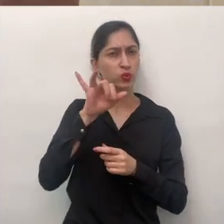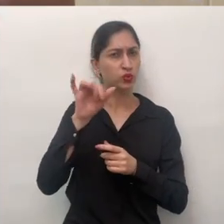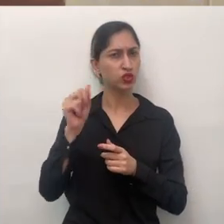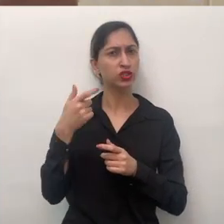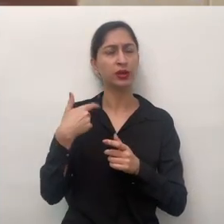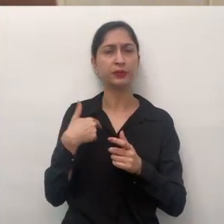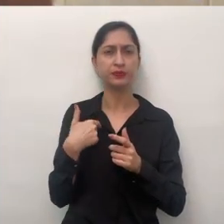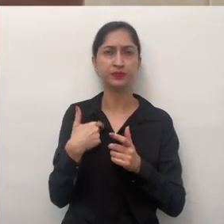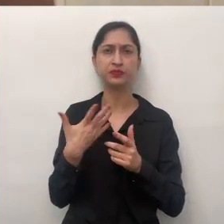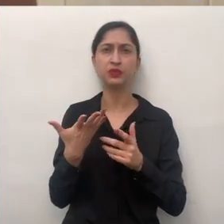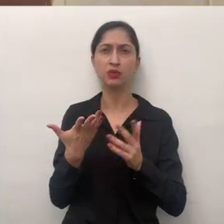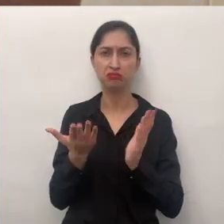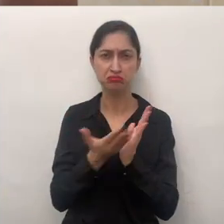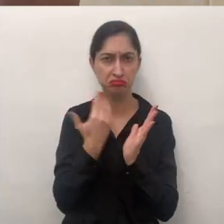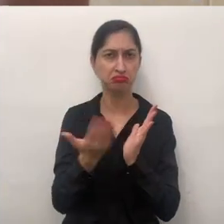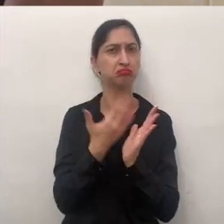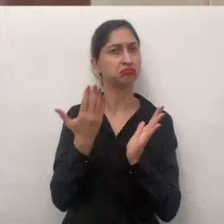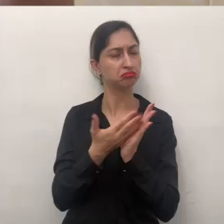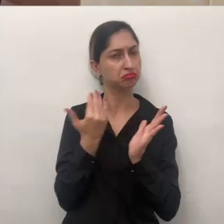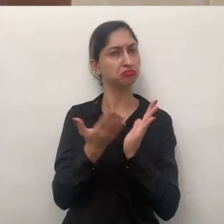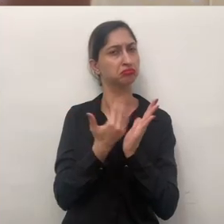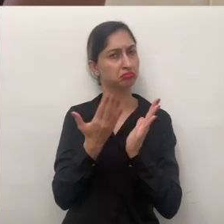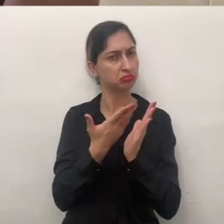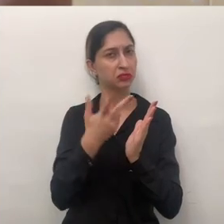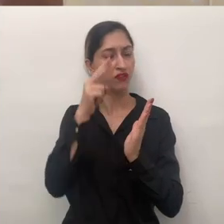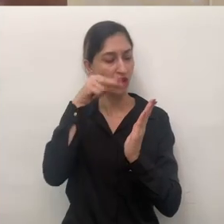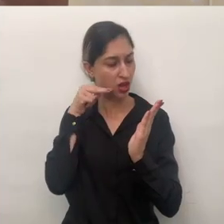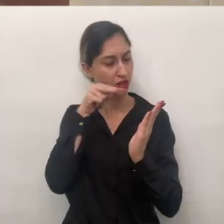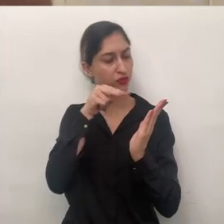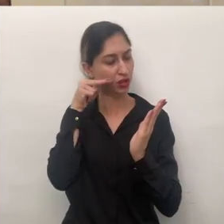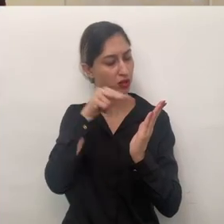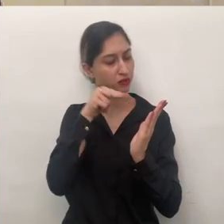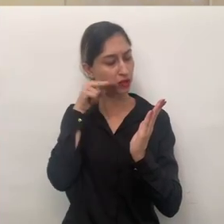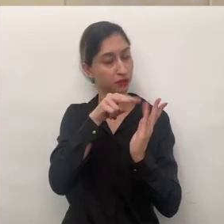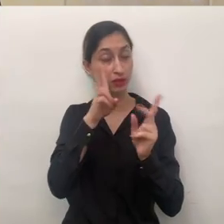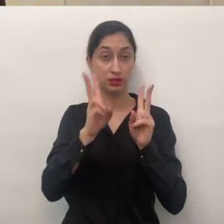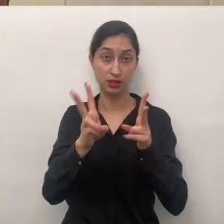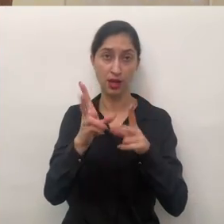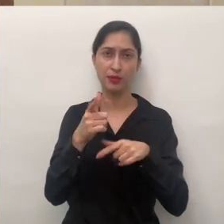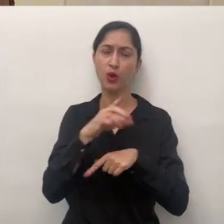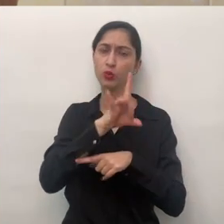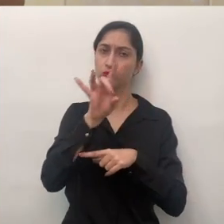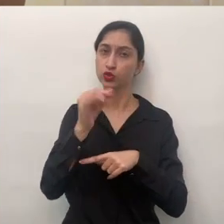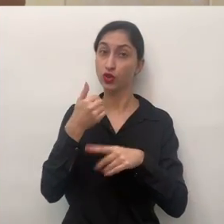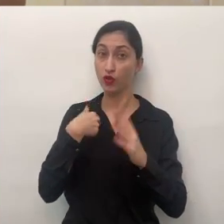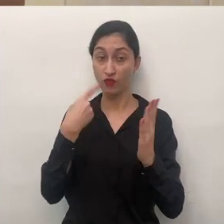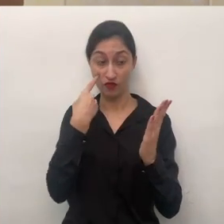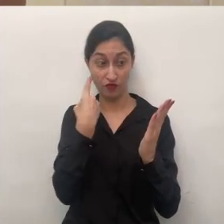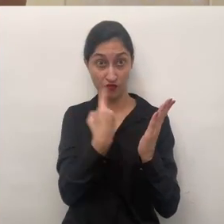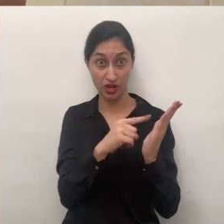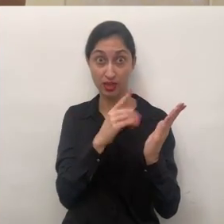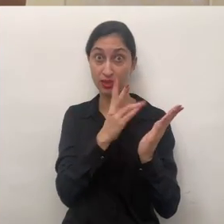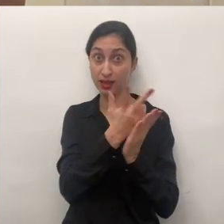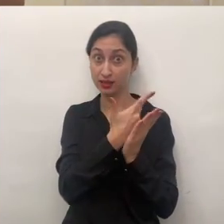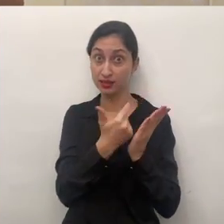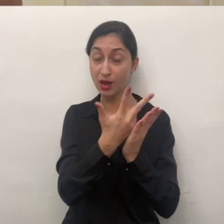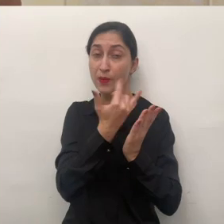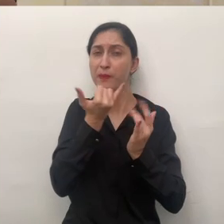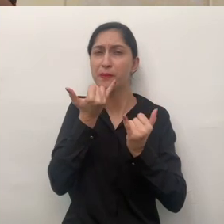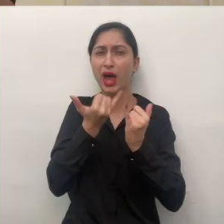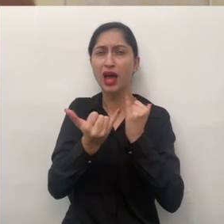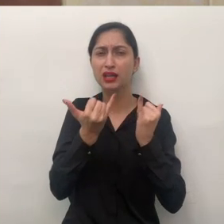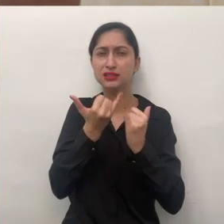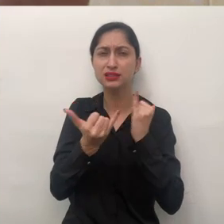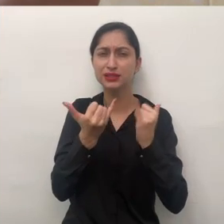eu folheava esse livro várias vezes, e uma vez eu me deparei com uma ilustração